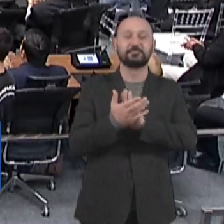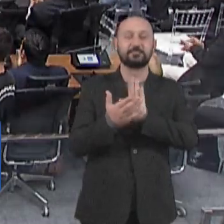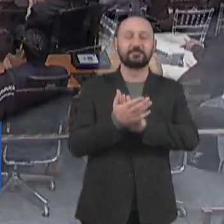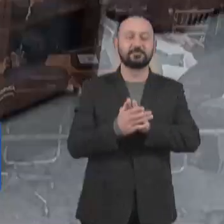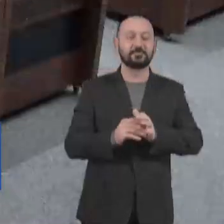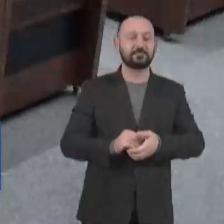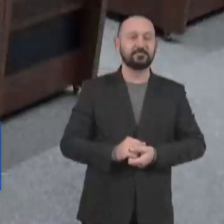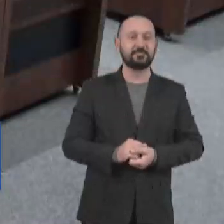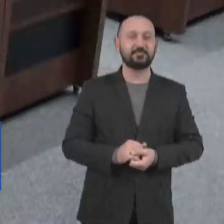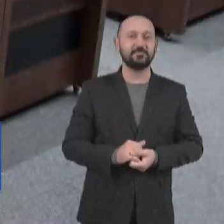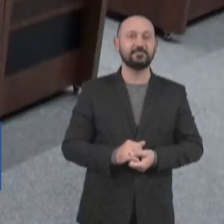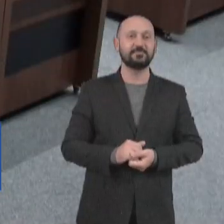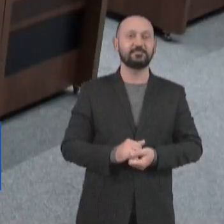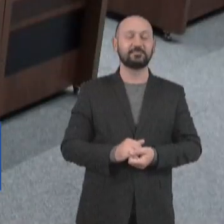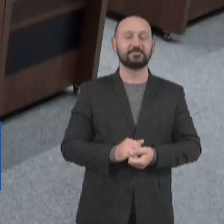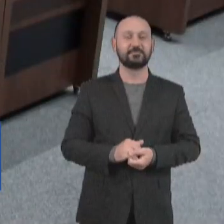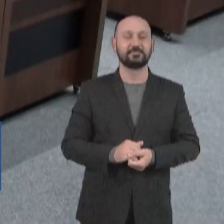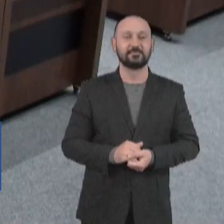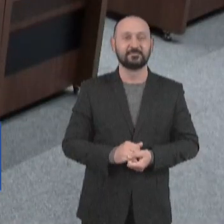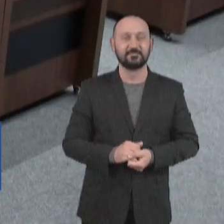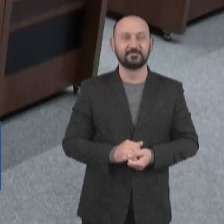Muito bem.